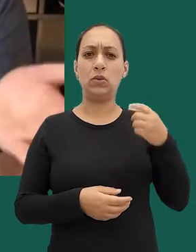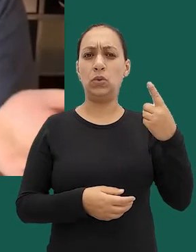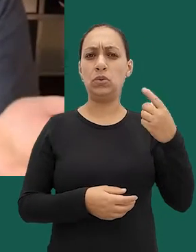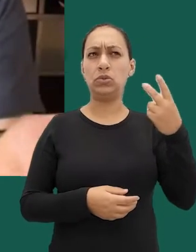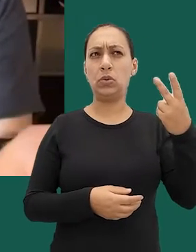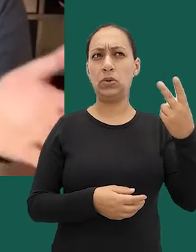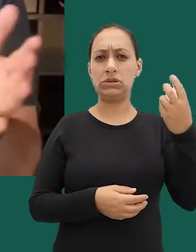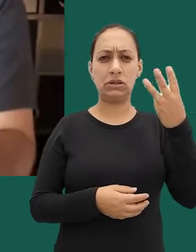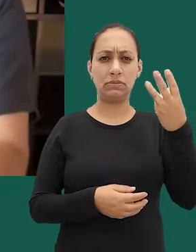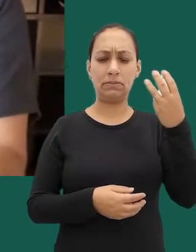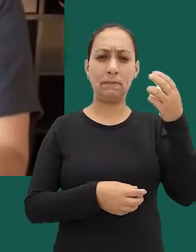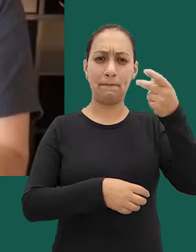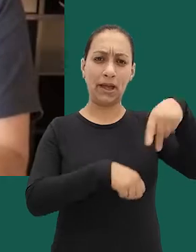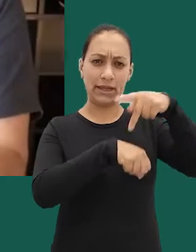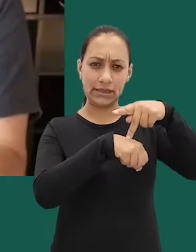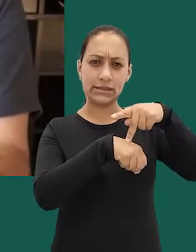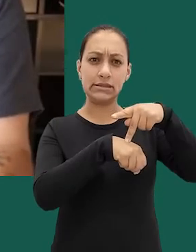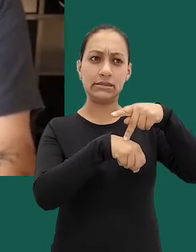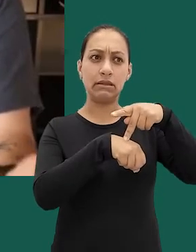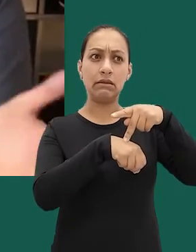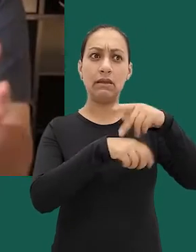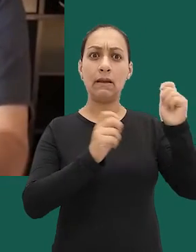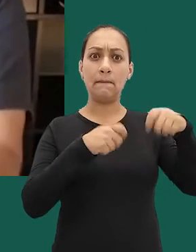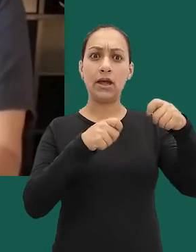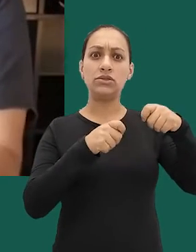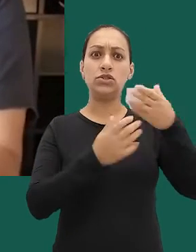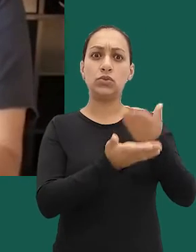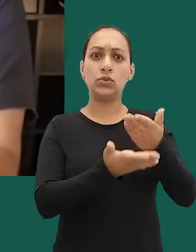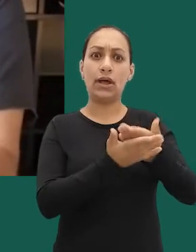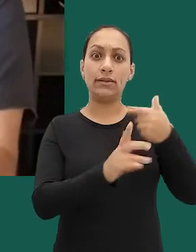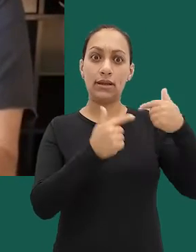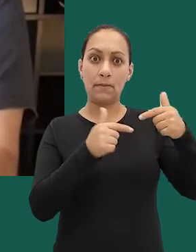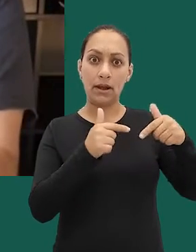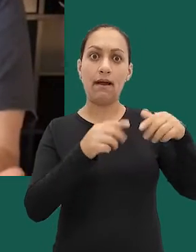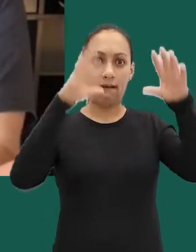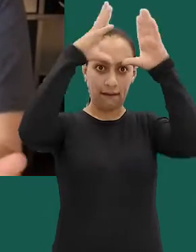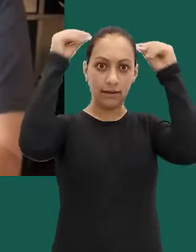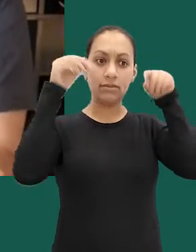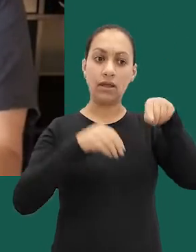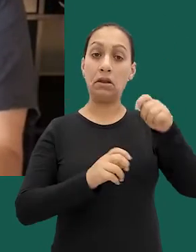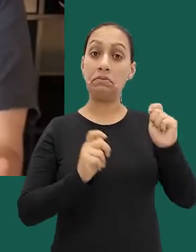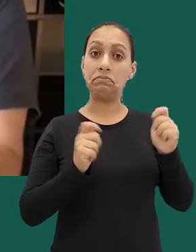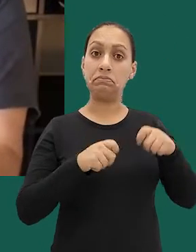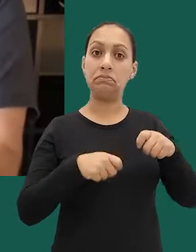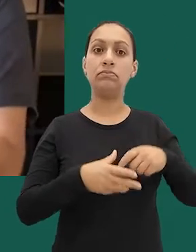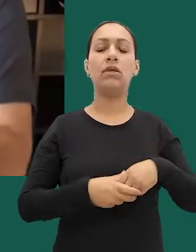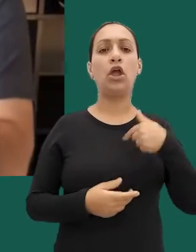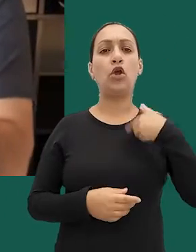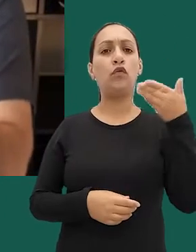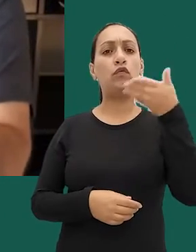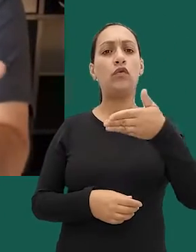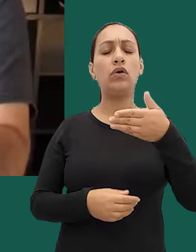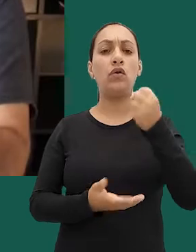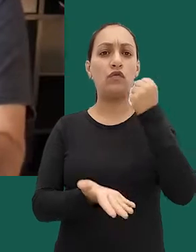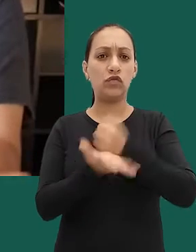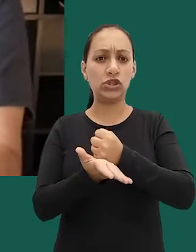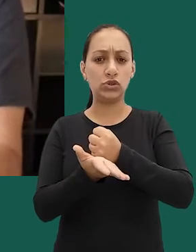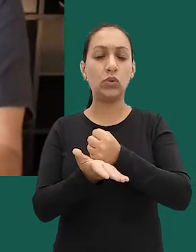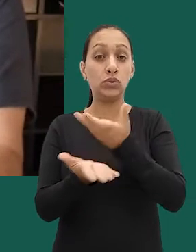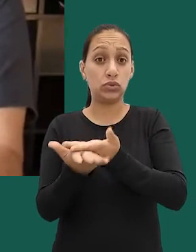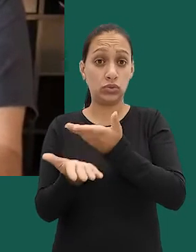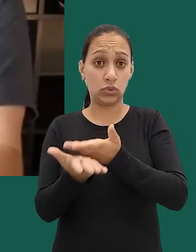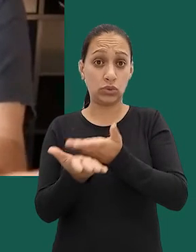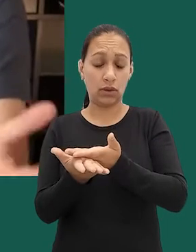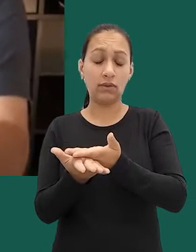que você podia estudar e você podia trabalhar também. Eu fui para a Irlanda nesse visto de estudante, onde eu podia trabalhar meio período,